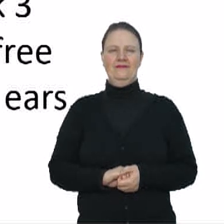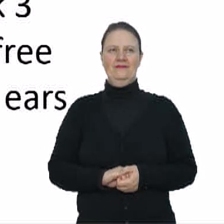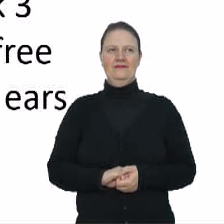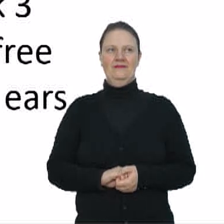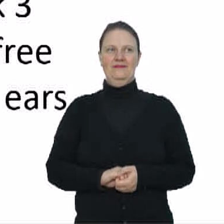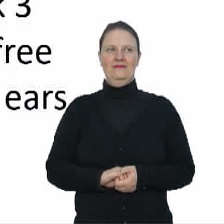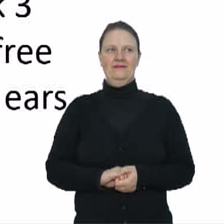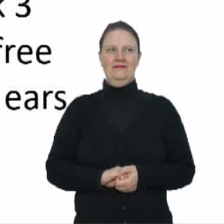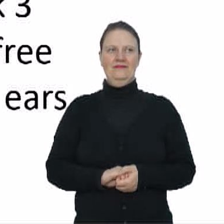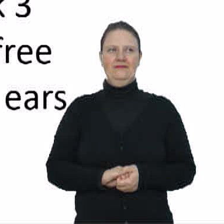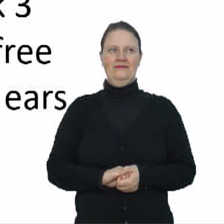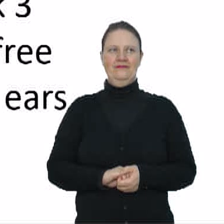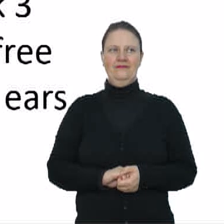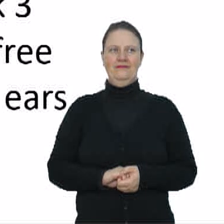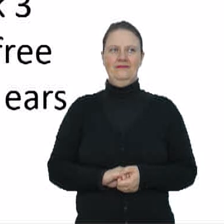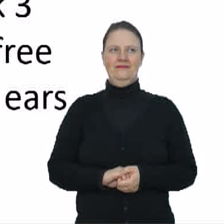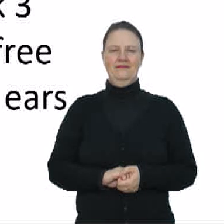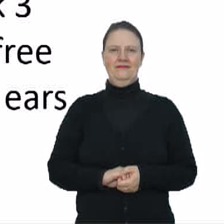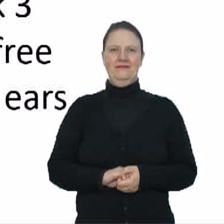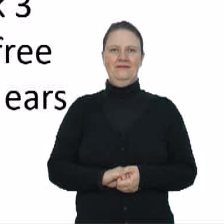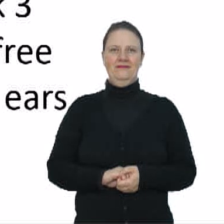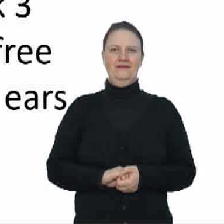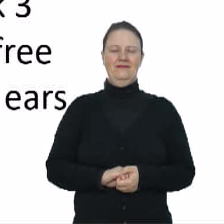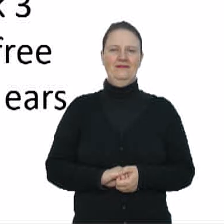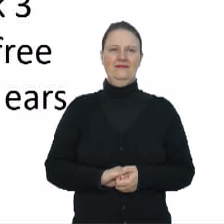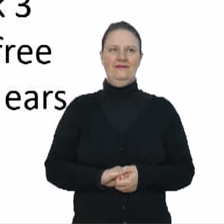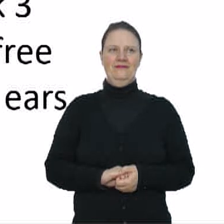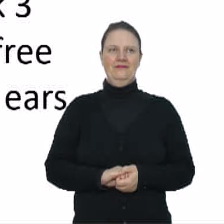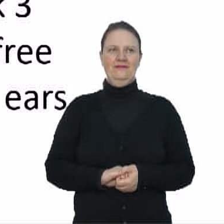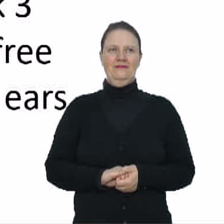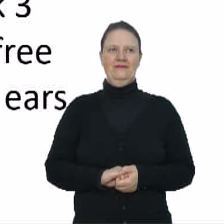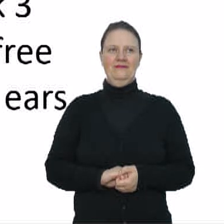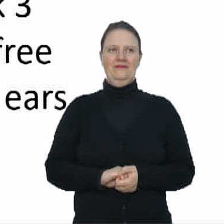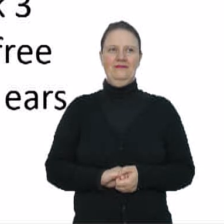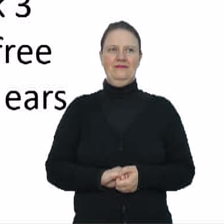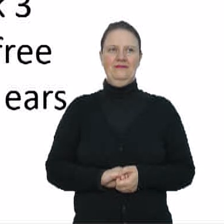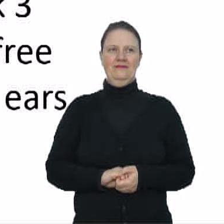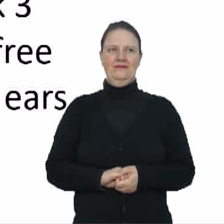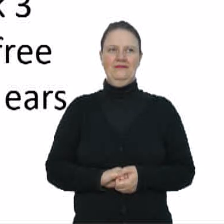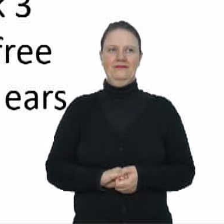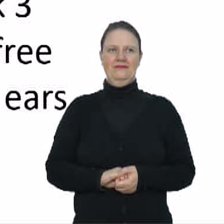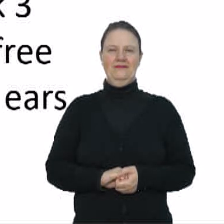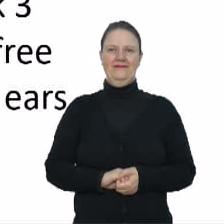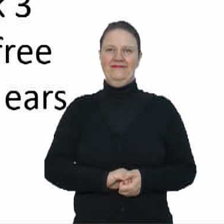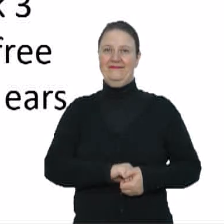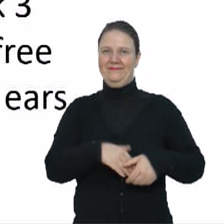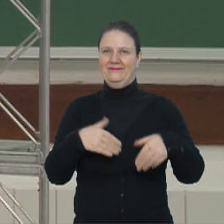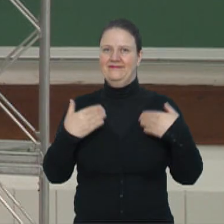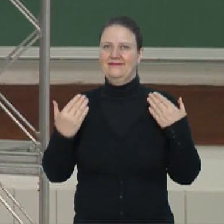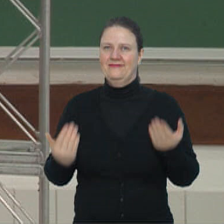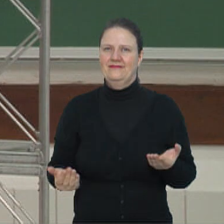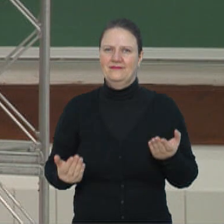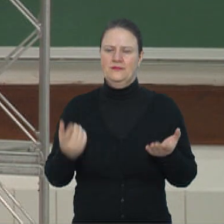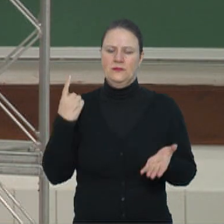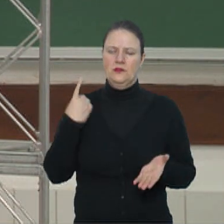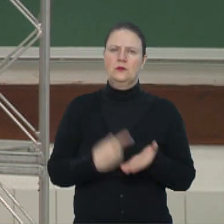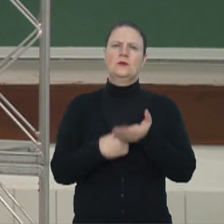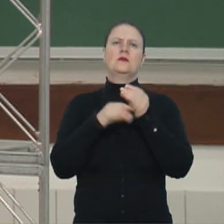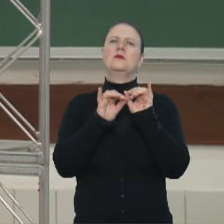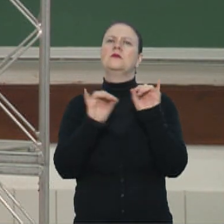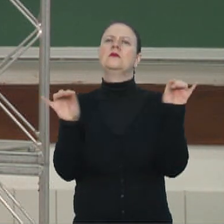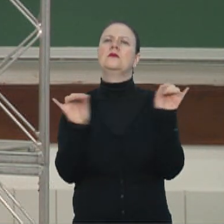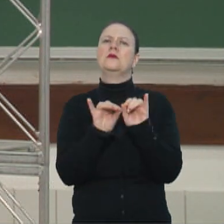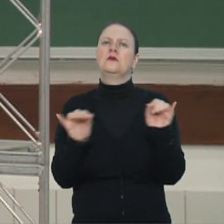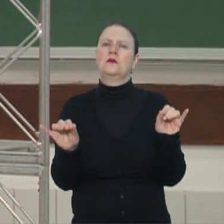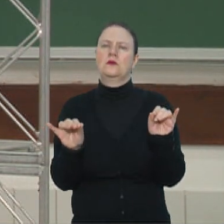drink 3 glasses of low-fat or fat-free milk a day. Music to my ears. Então, nessa campanha, ela está dizendo,